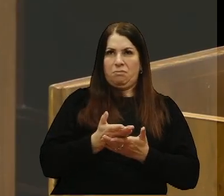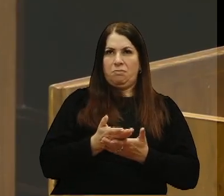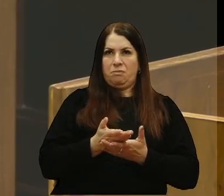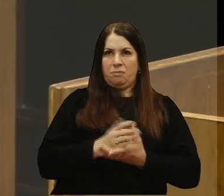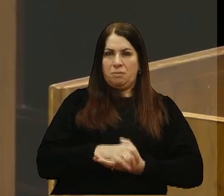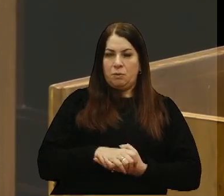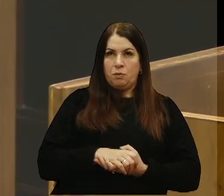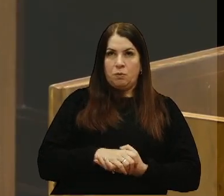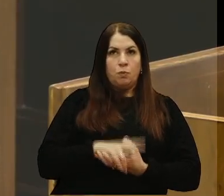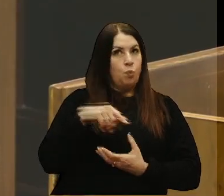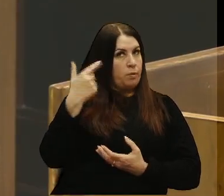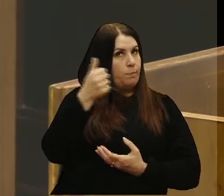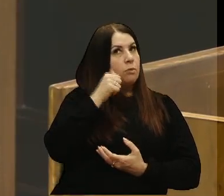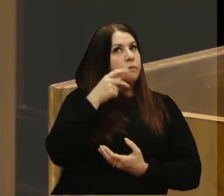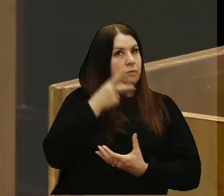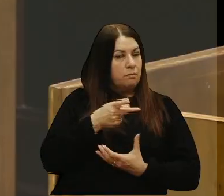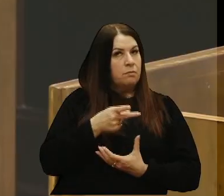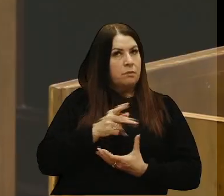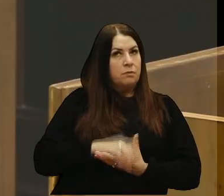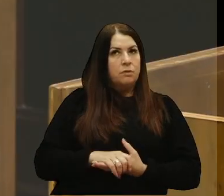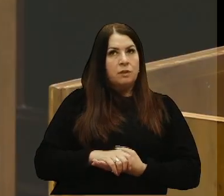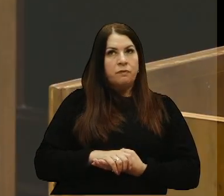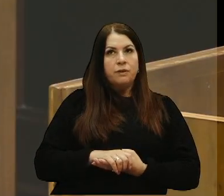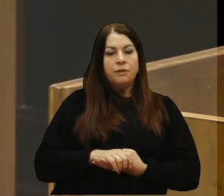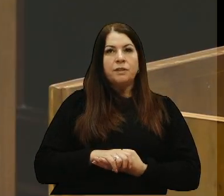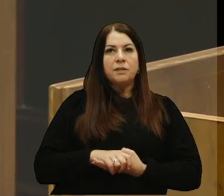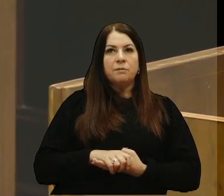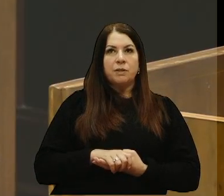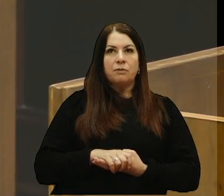ameaça, bate e xinga outra mulher.